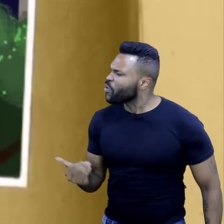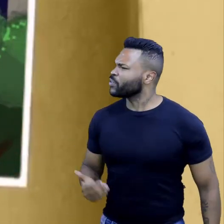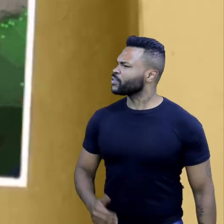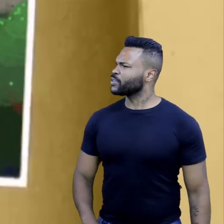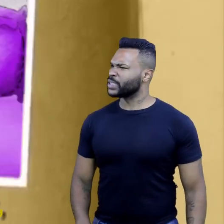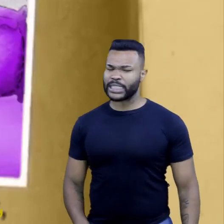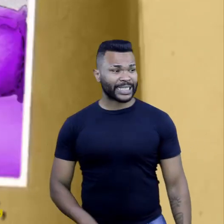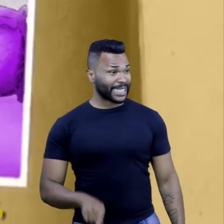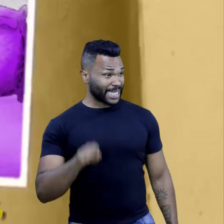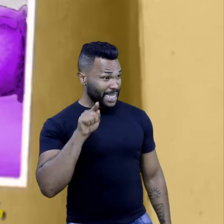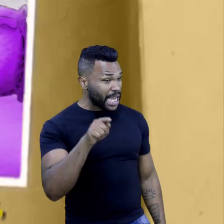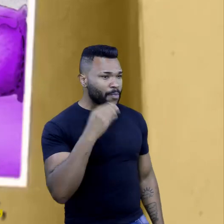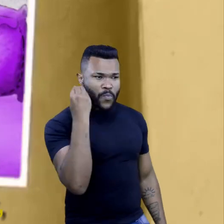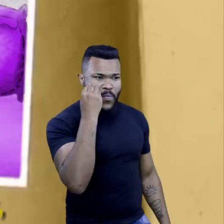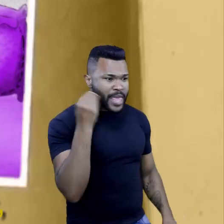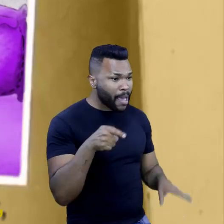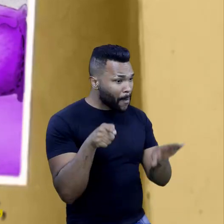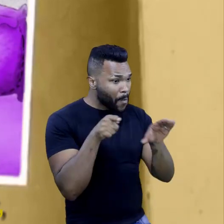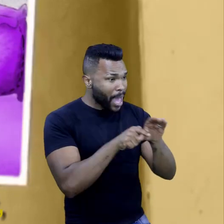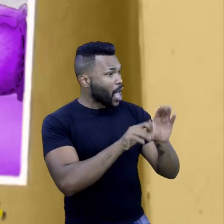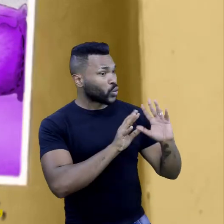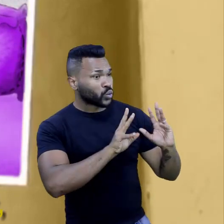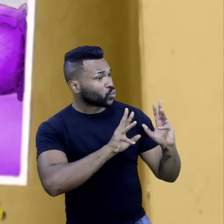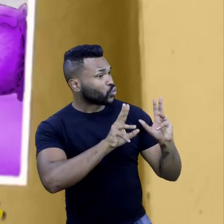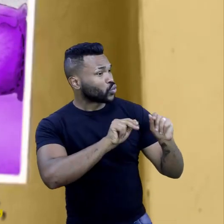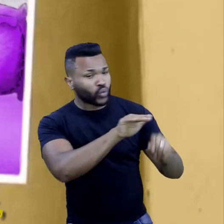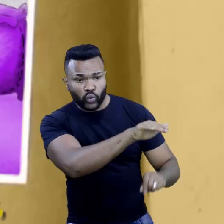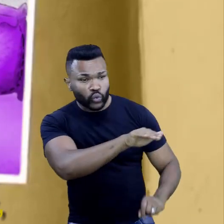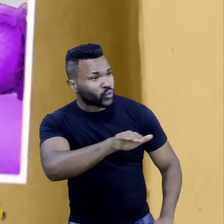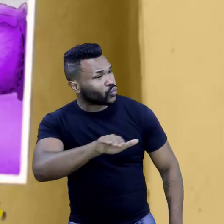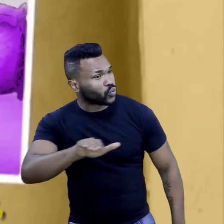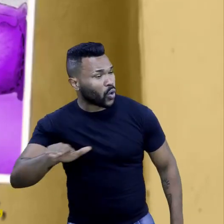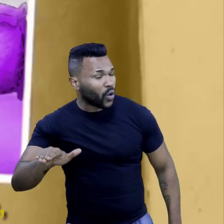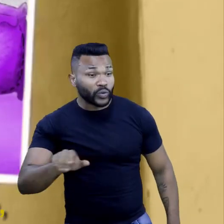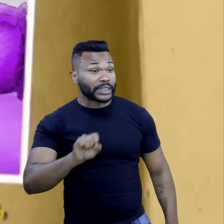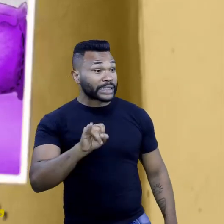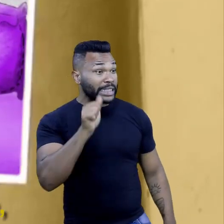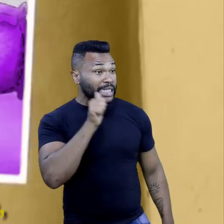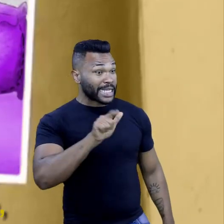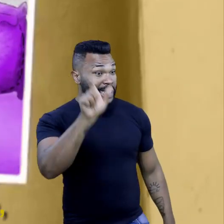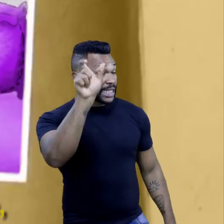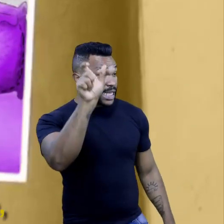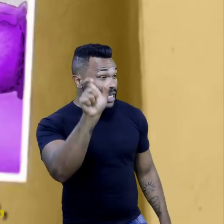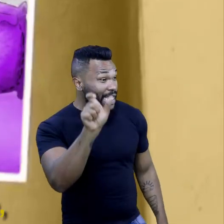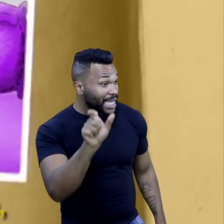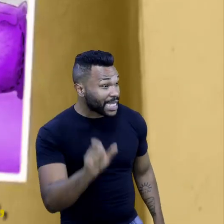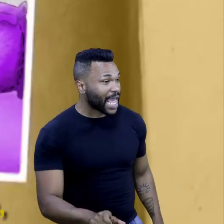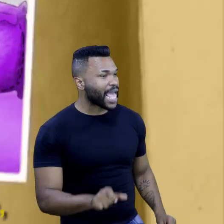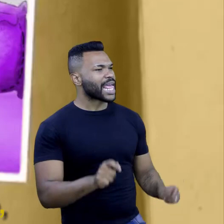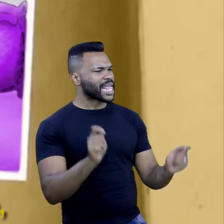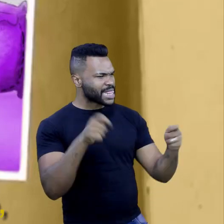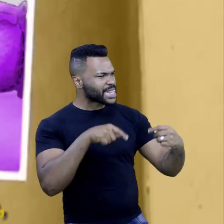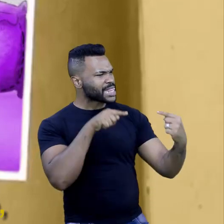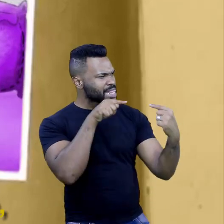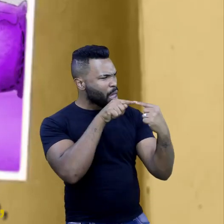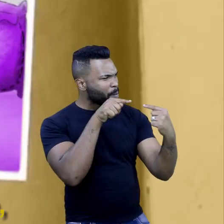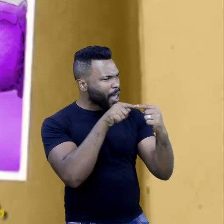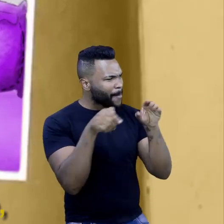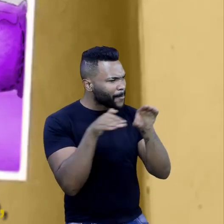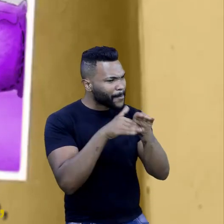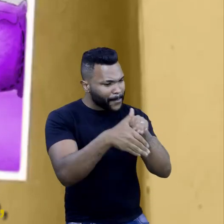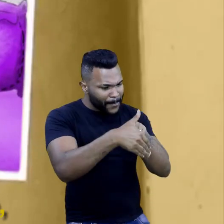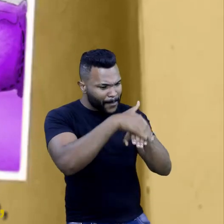demônia! Ele vai experimentar em todos os pezinhos. E aquela que couber o